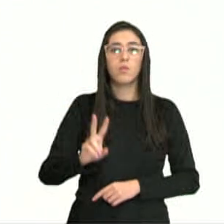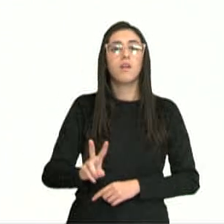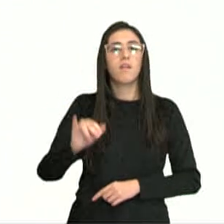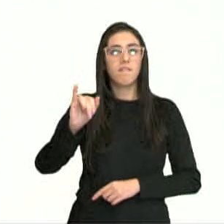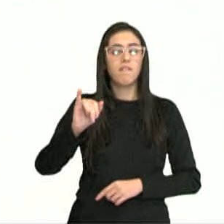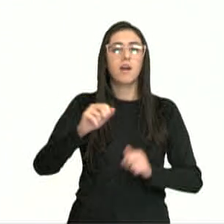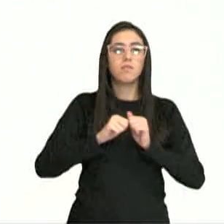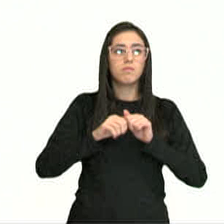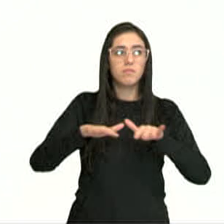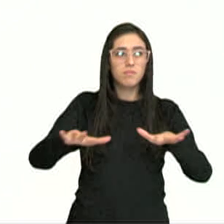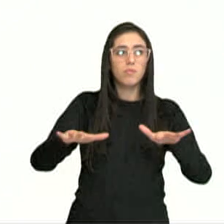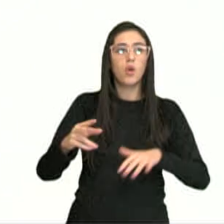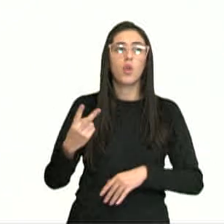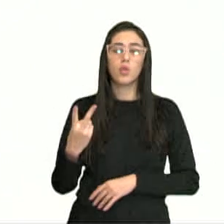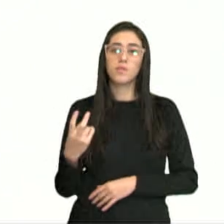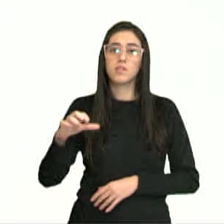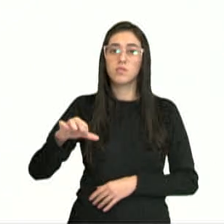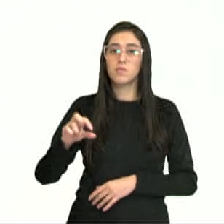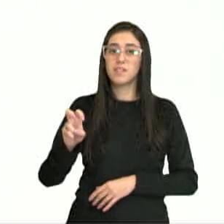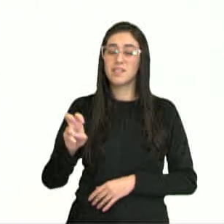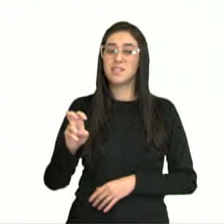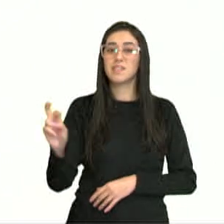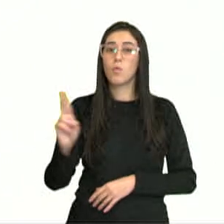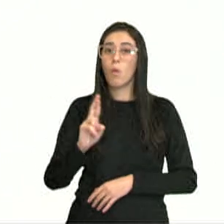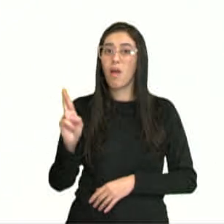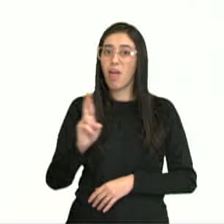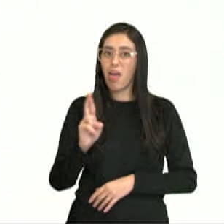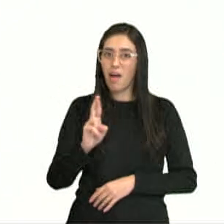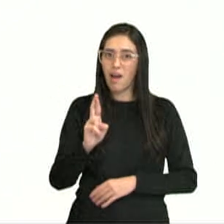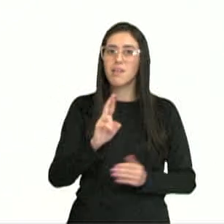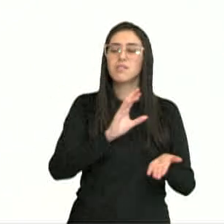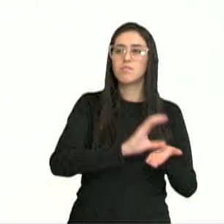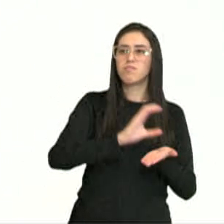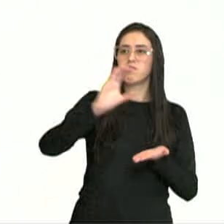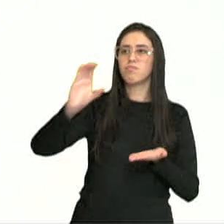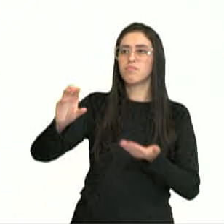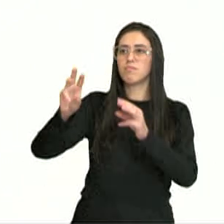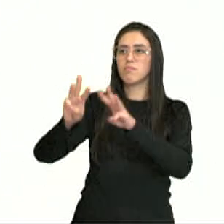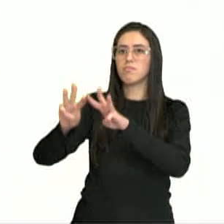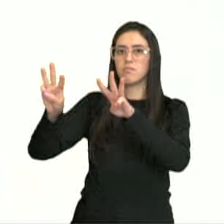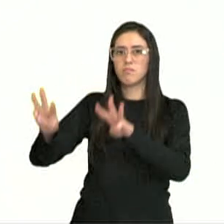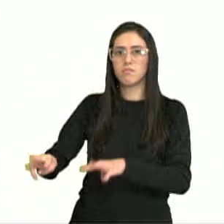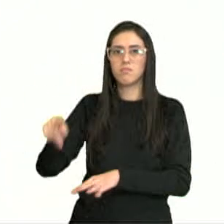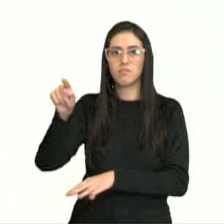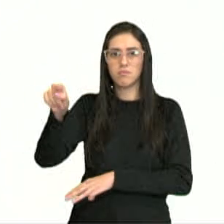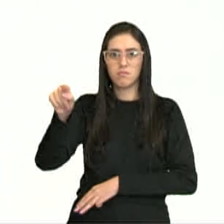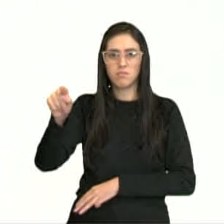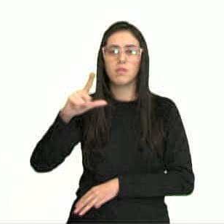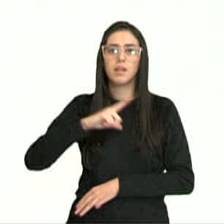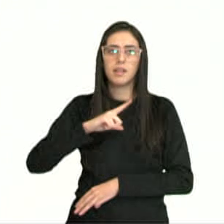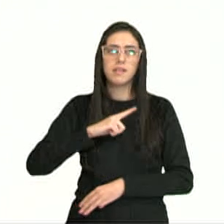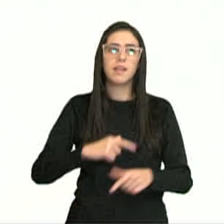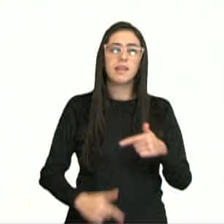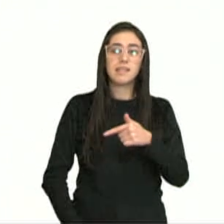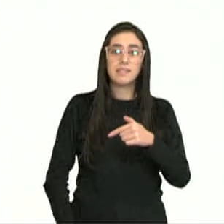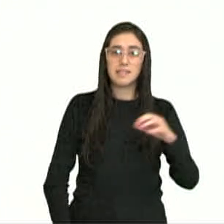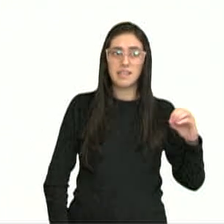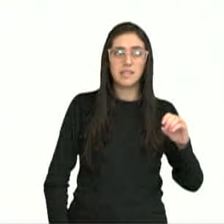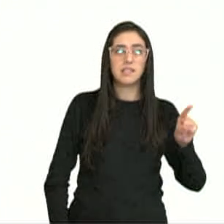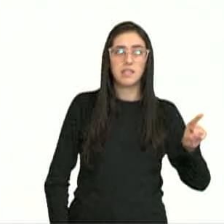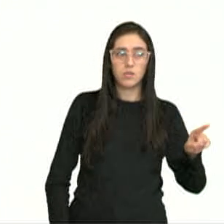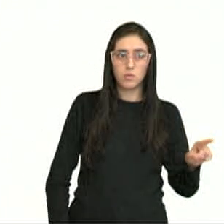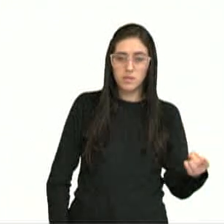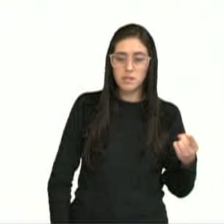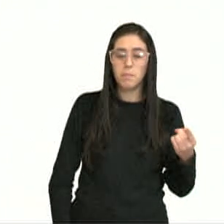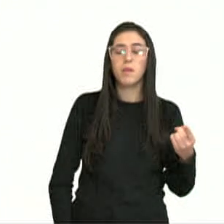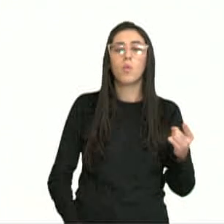R$ 995 mil para a universidade, sendo R$ 700 mil para a compra de equipamentos e